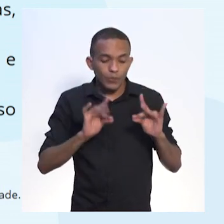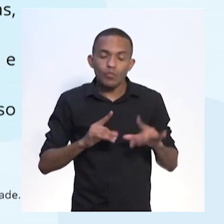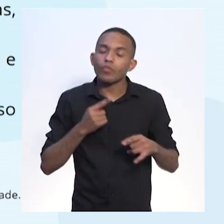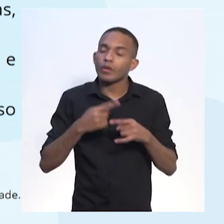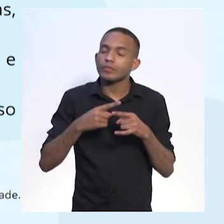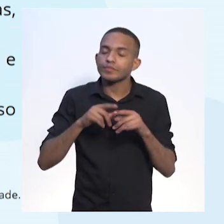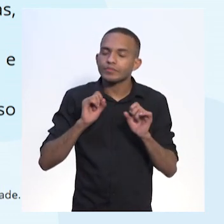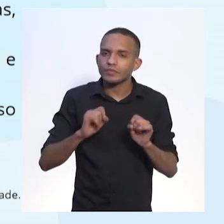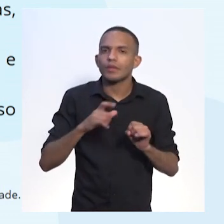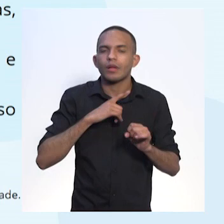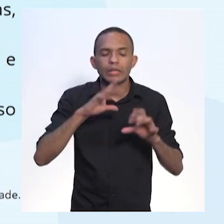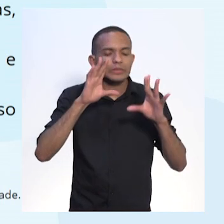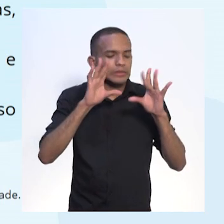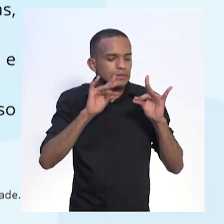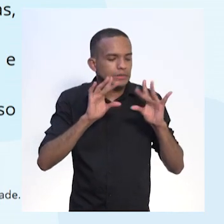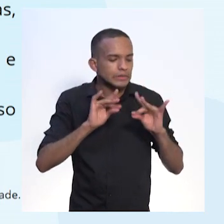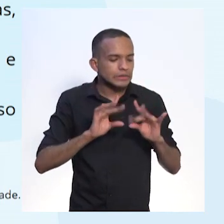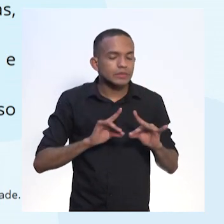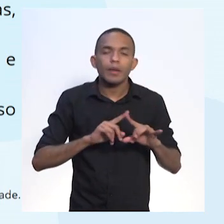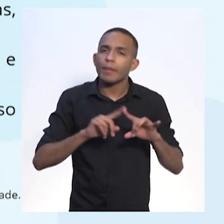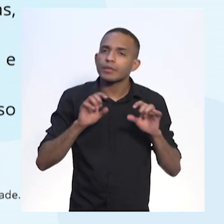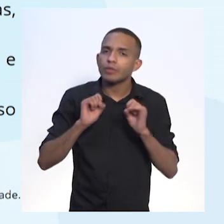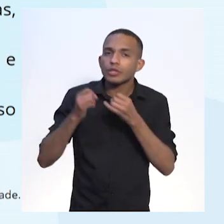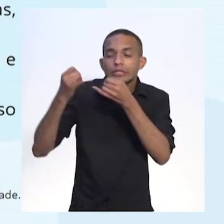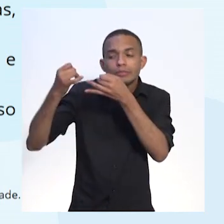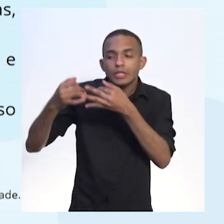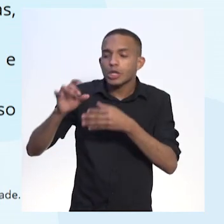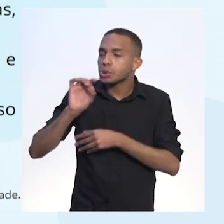pode ter, sim, muita descrição, mas também pode ter narrado o que